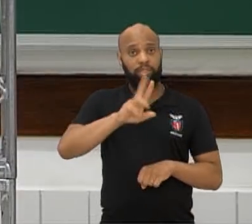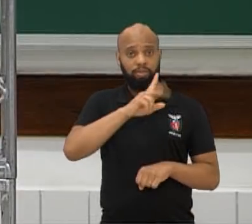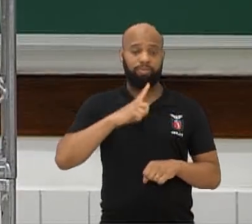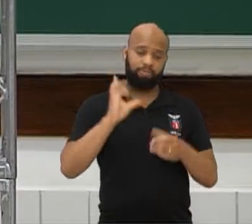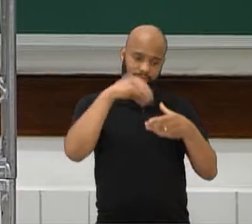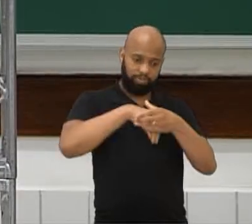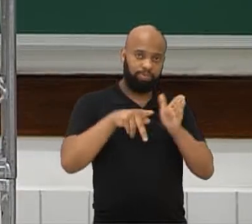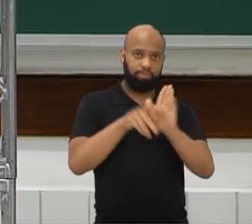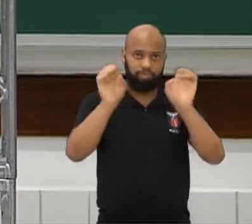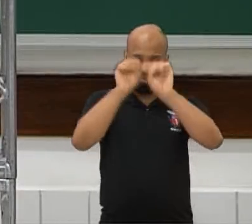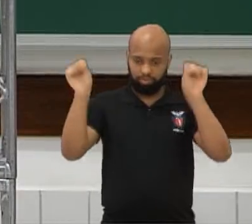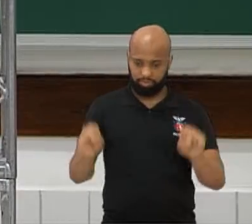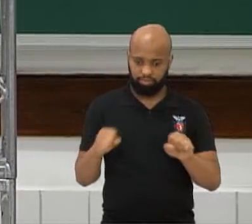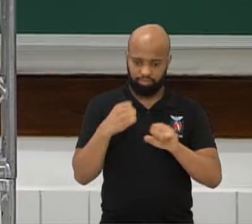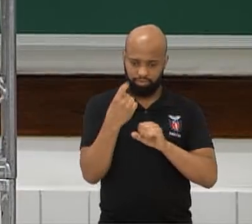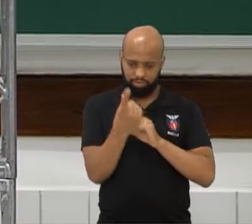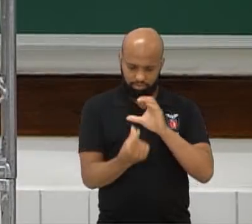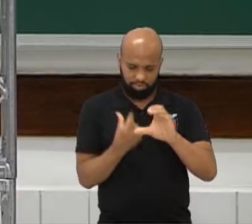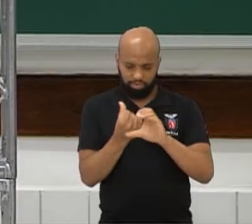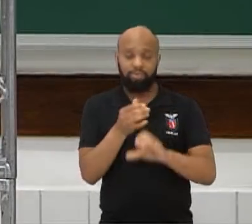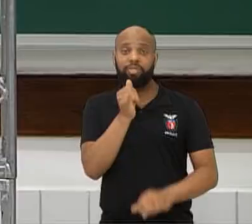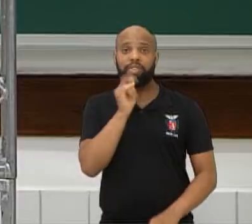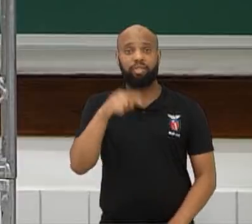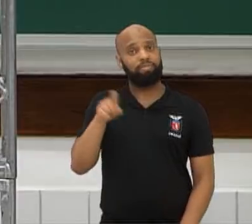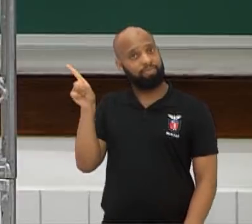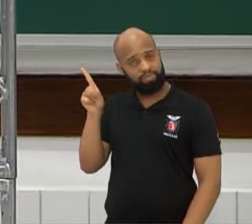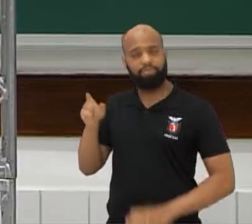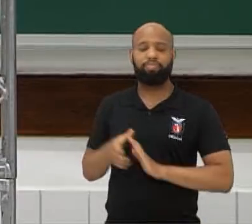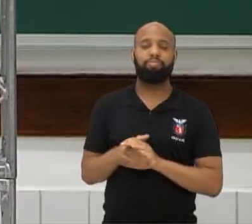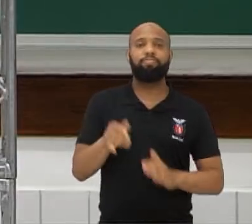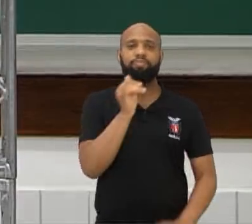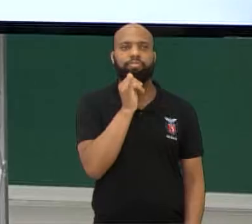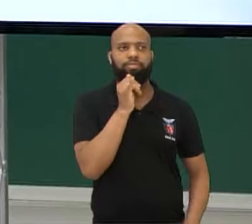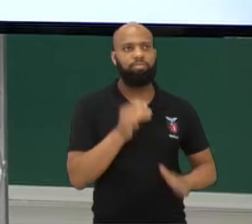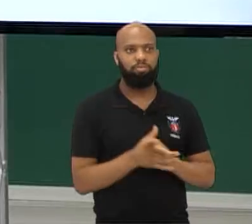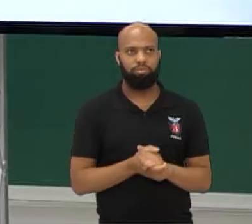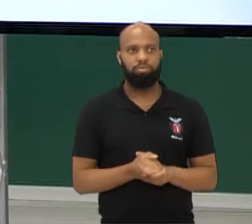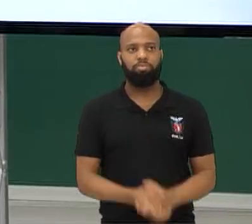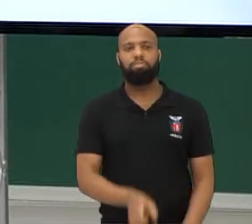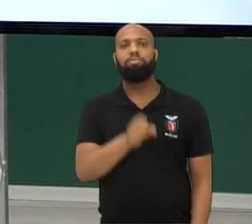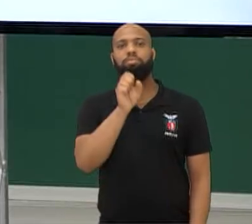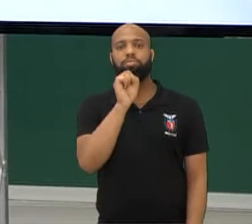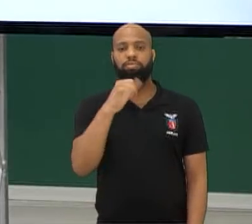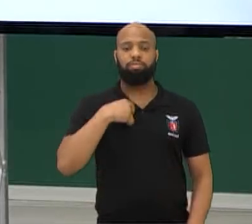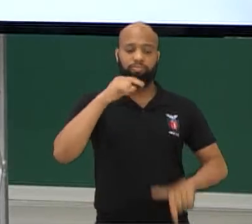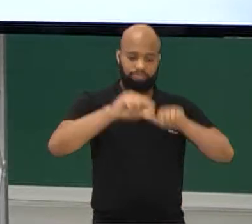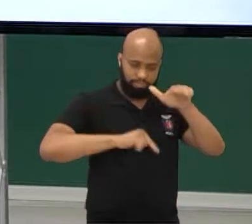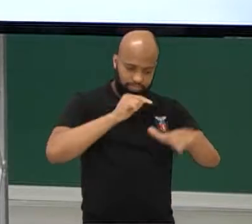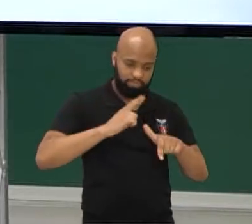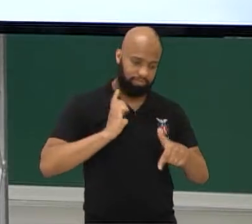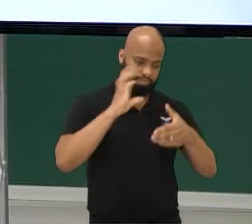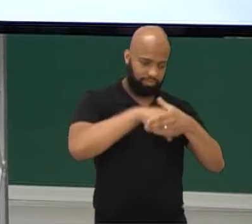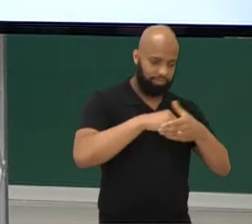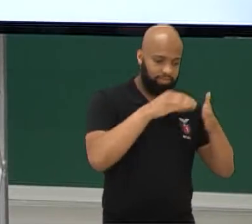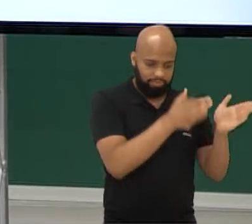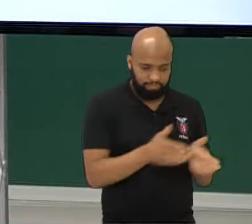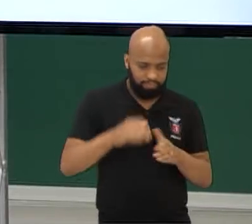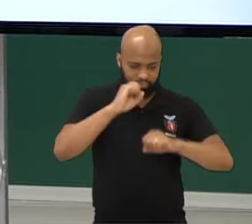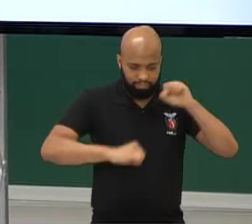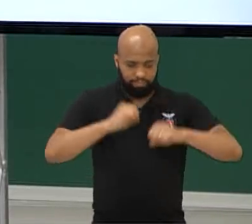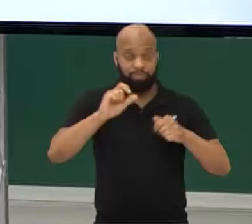próprio sistema capitalista. Um exemplo é a mais-valia. Por exemplo, se eu trabalho numa fábrica e vou produzir